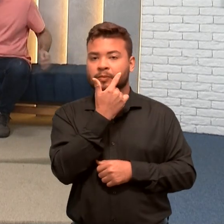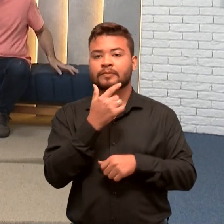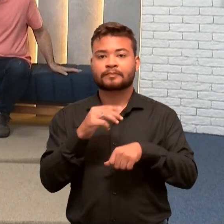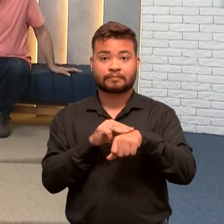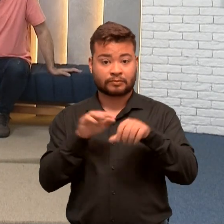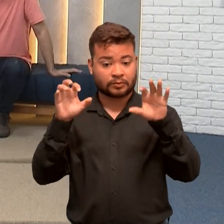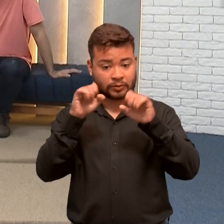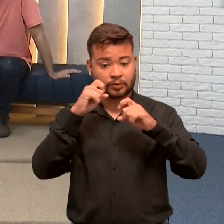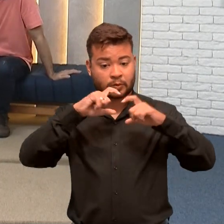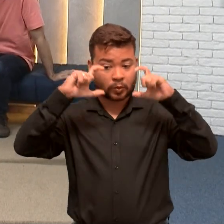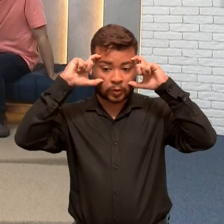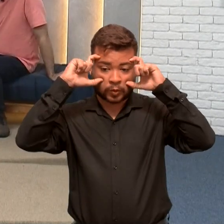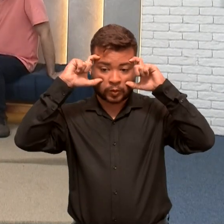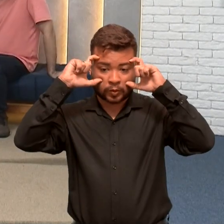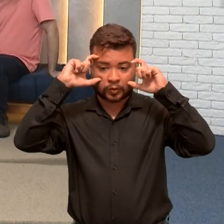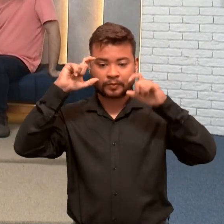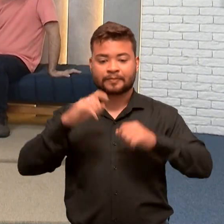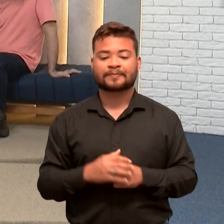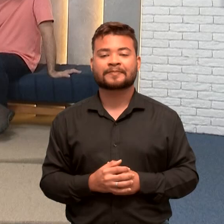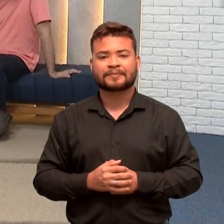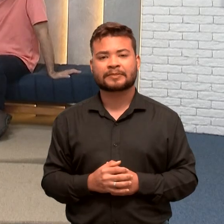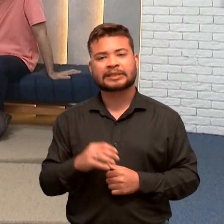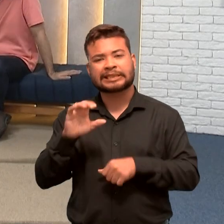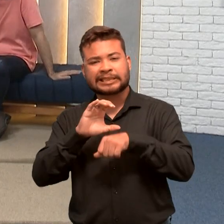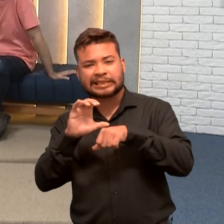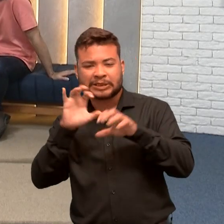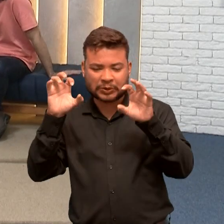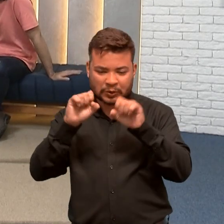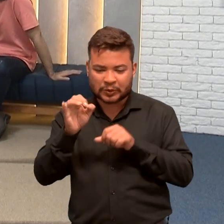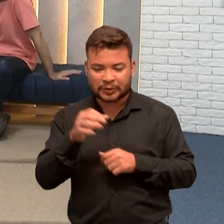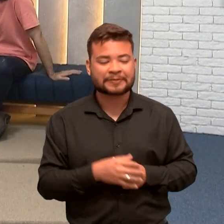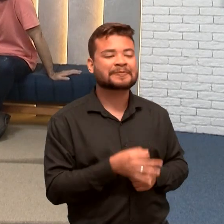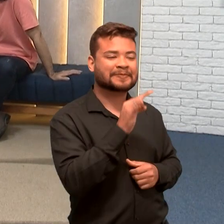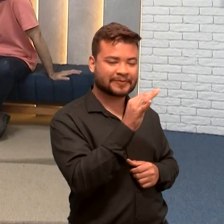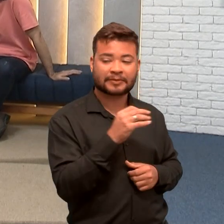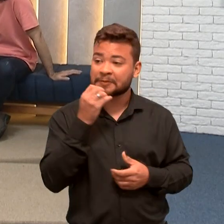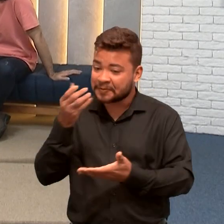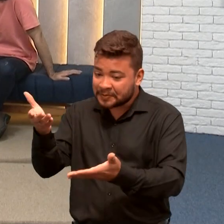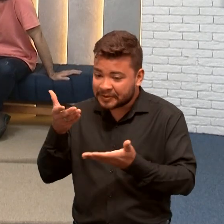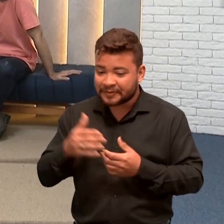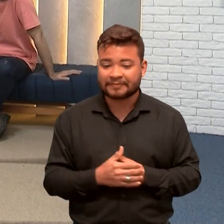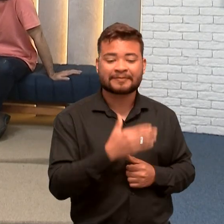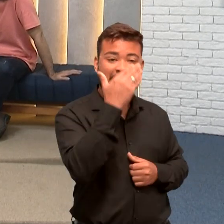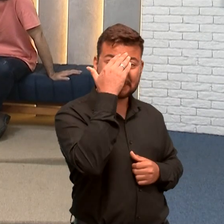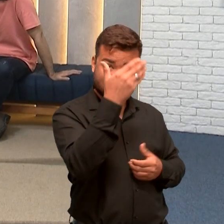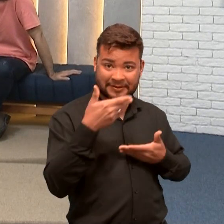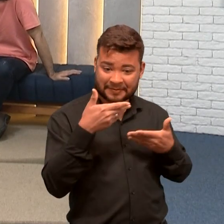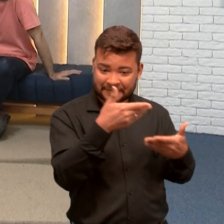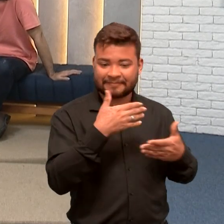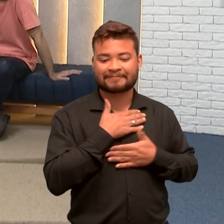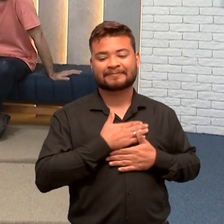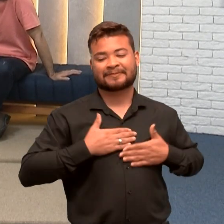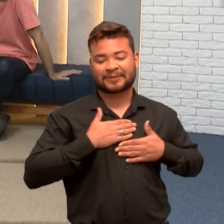usa óculos redondos na cor cinza, um cinza escuro, né? Escuro, isso. Seja bem-vinda. Obrigada, Cássio, pelo convite e é sempre um